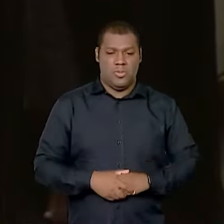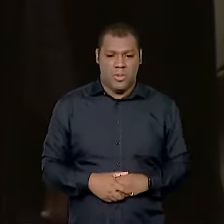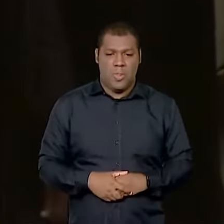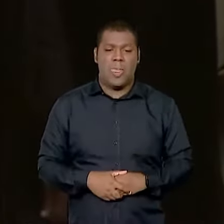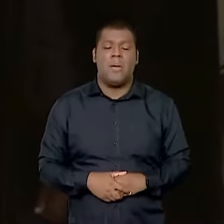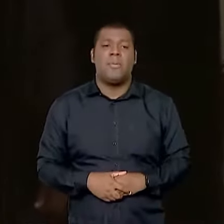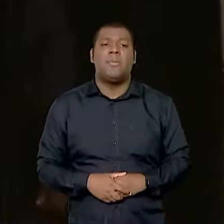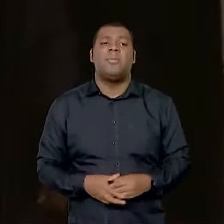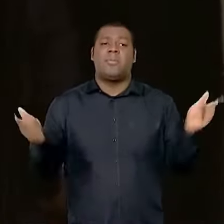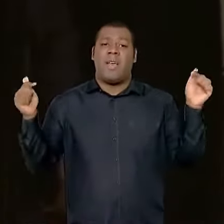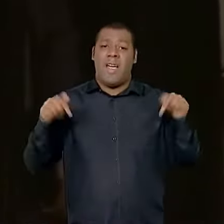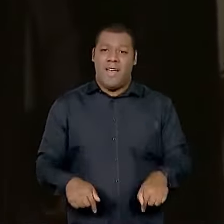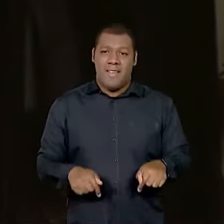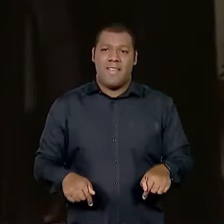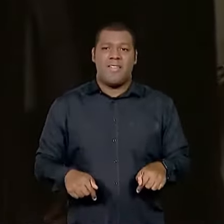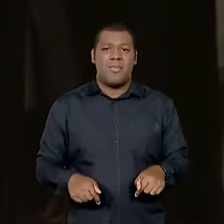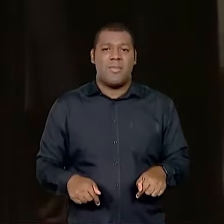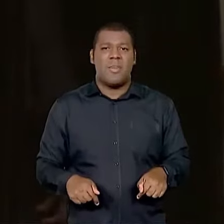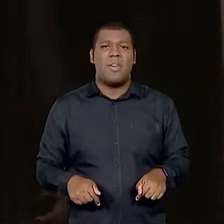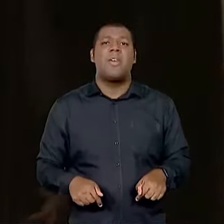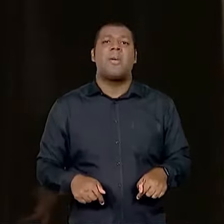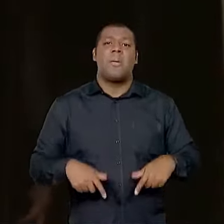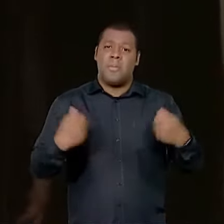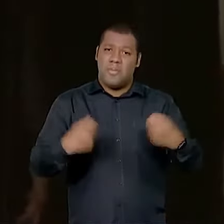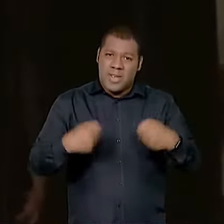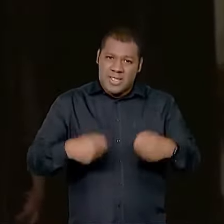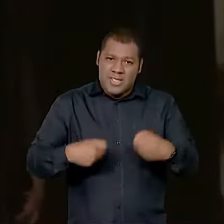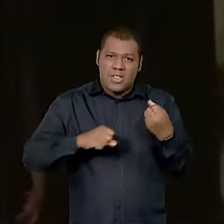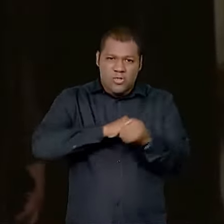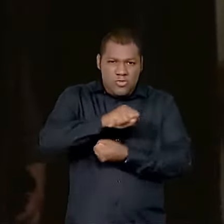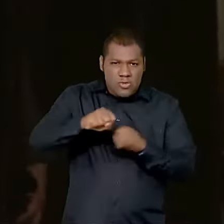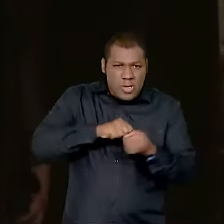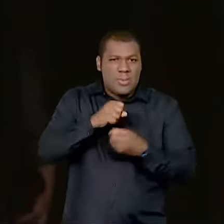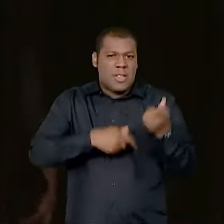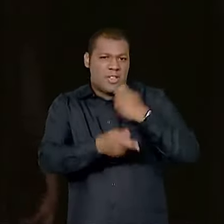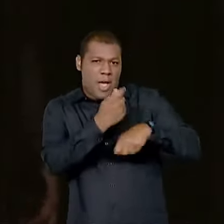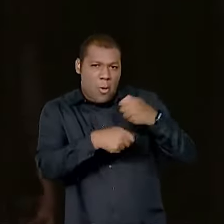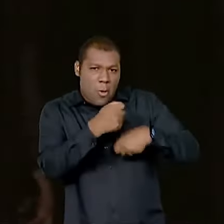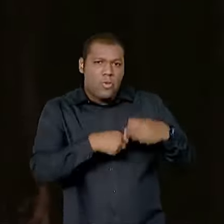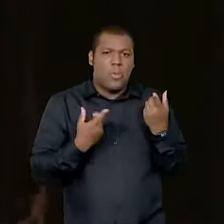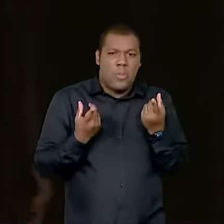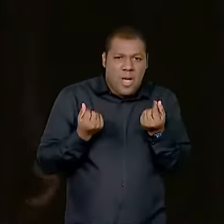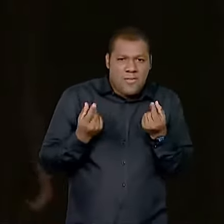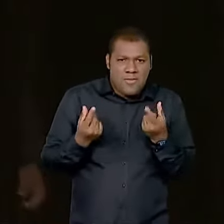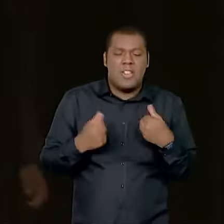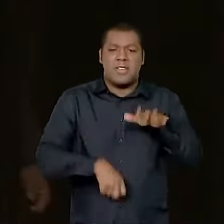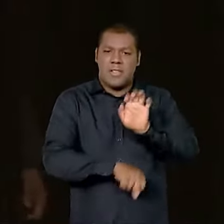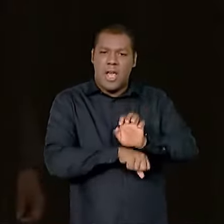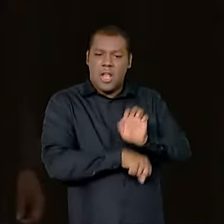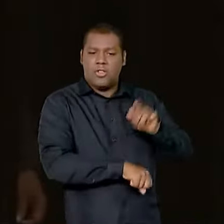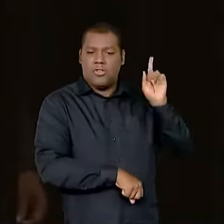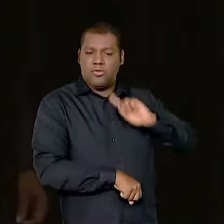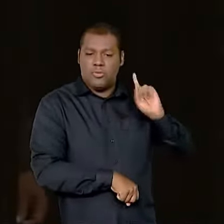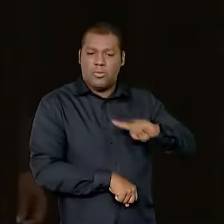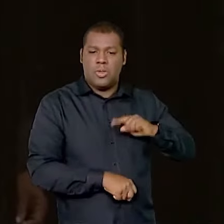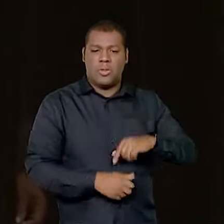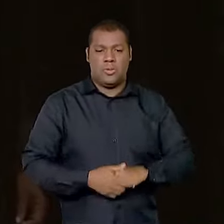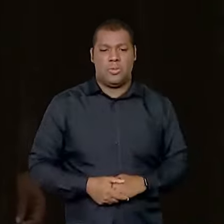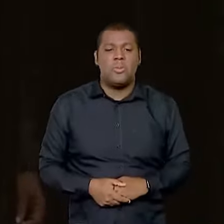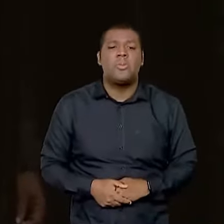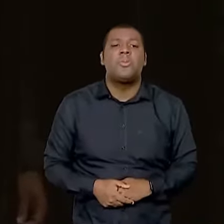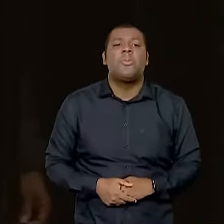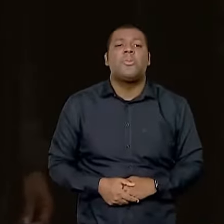nós que estamos aqui se resolvermos a sustentabilidade fiscal, econômica e financeira do Estado de Minas Gerais.